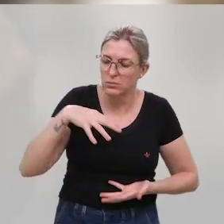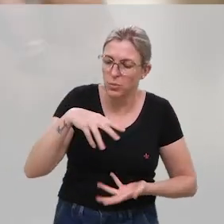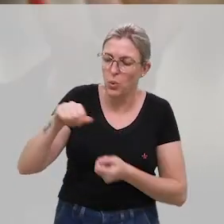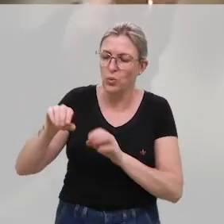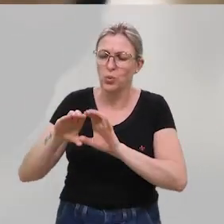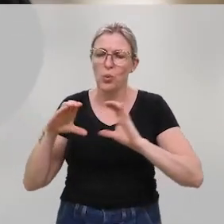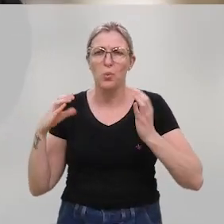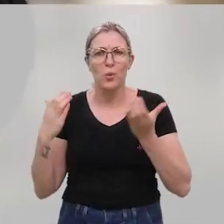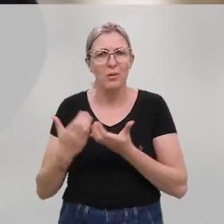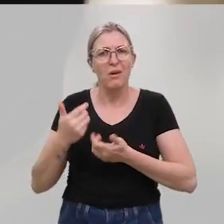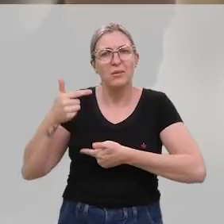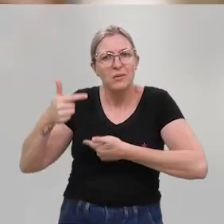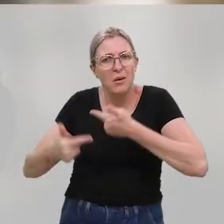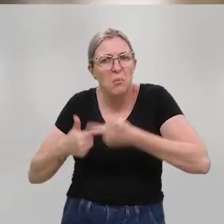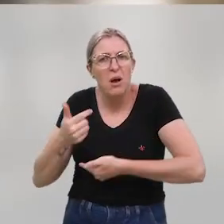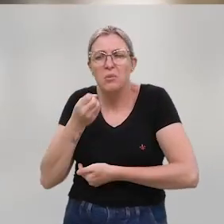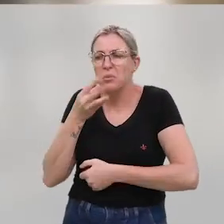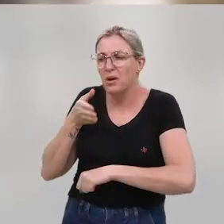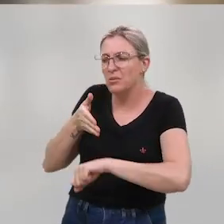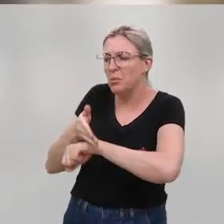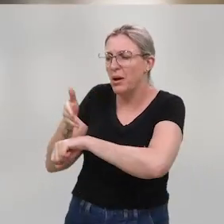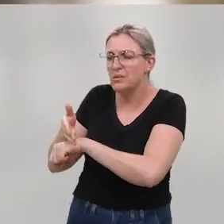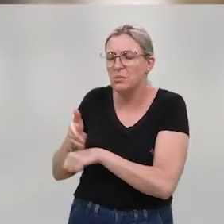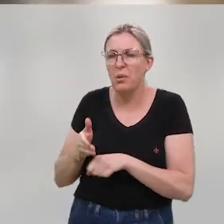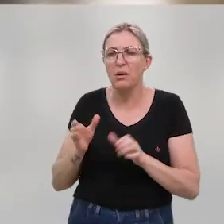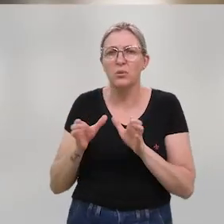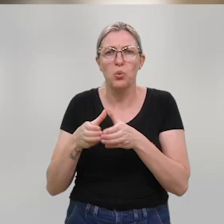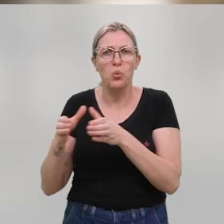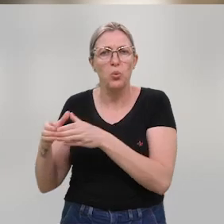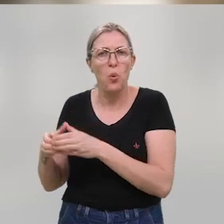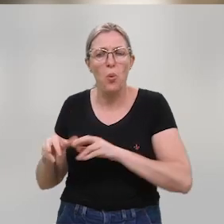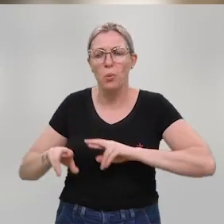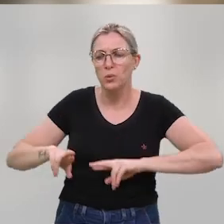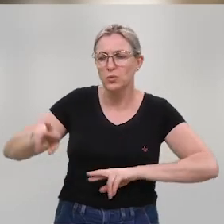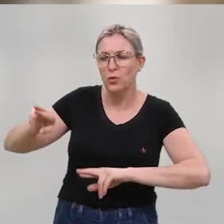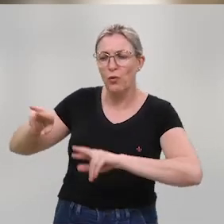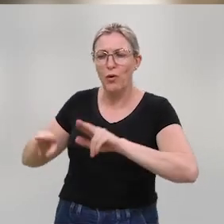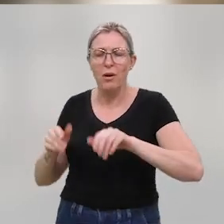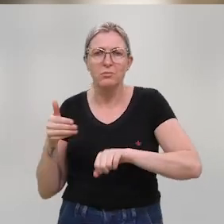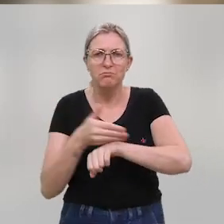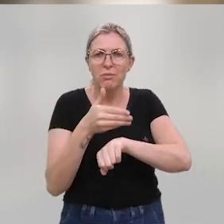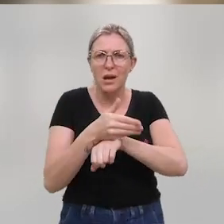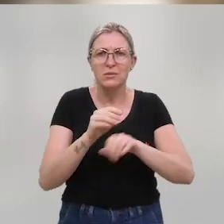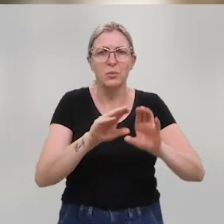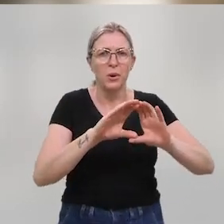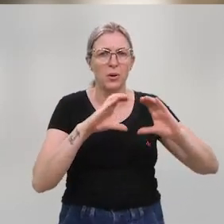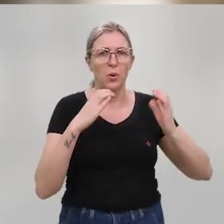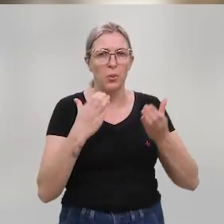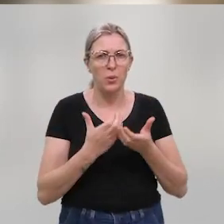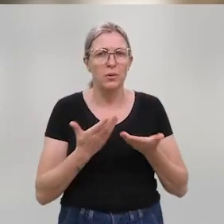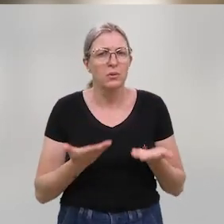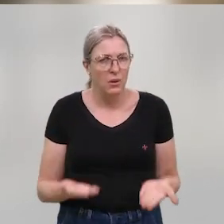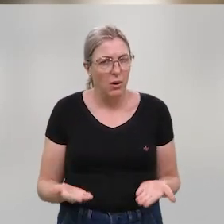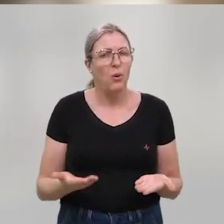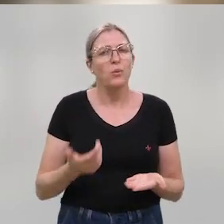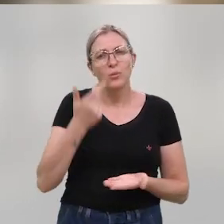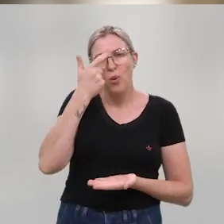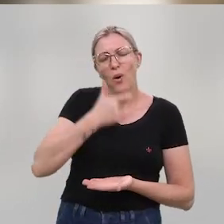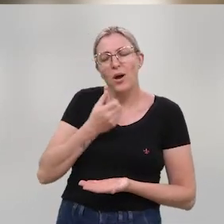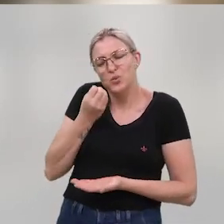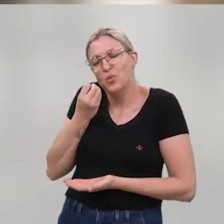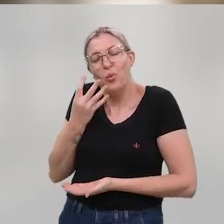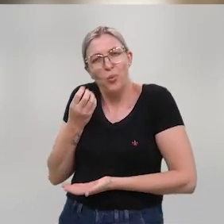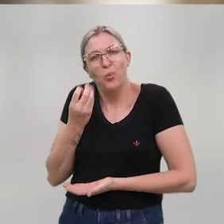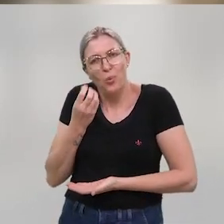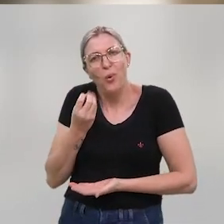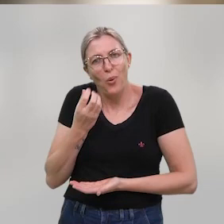estão espalhados pelo mundo, pela comunidade, fazendo bem, participando de grupos, participando da